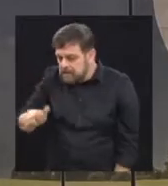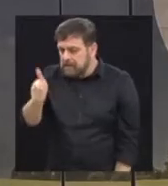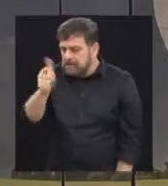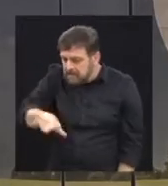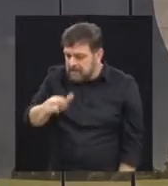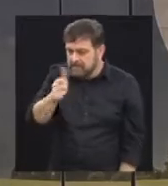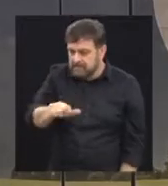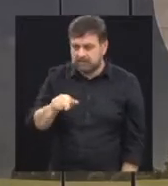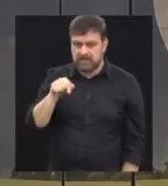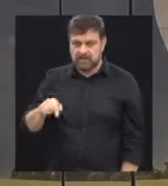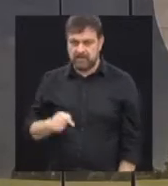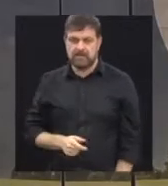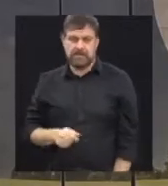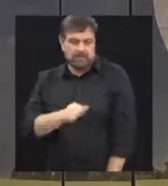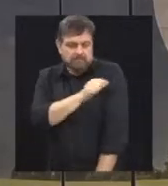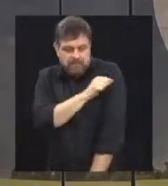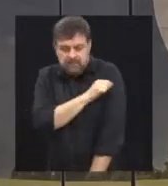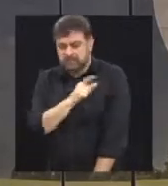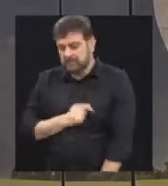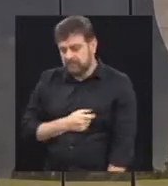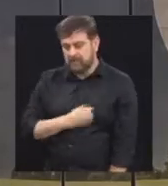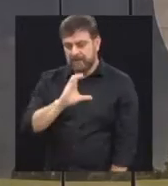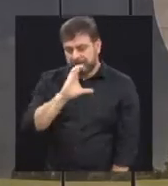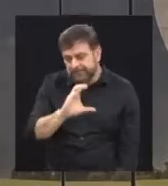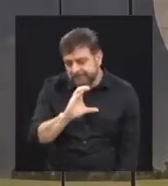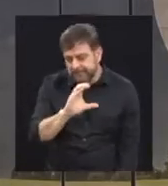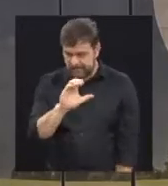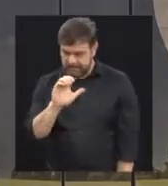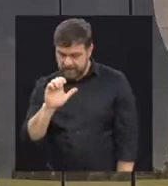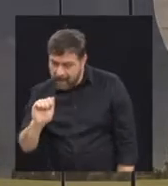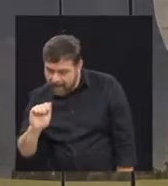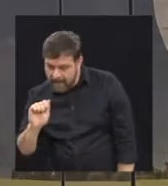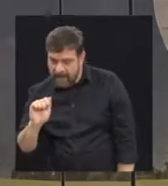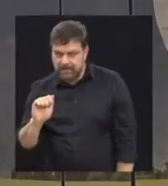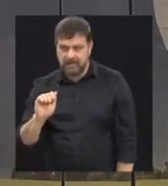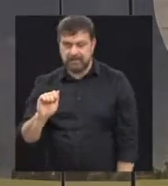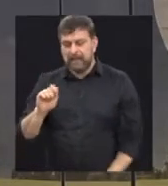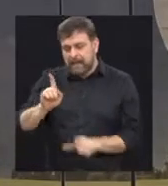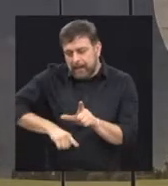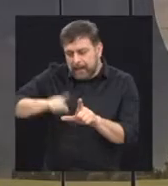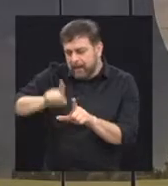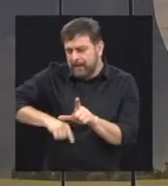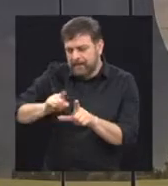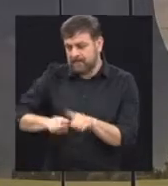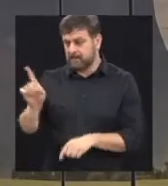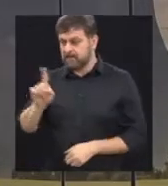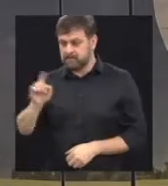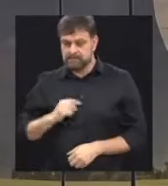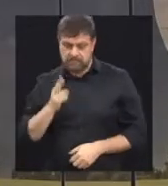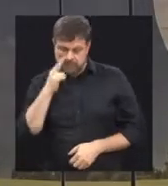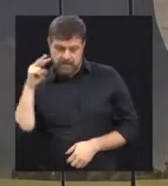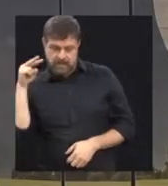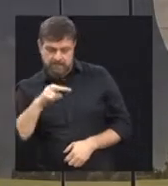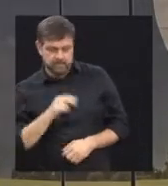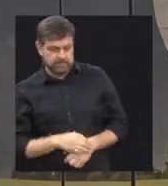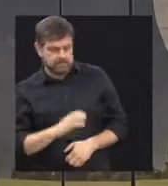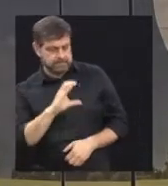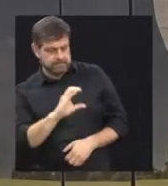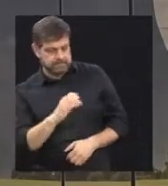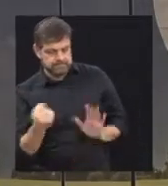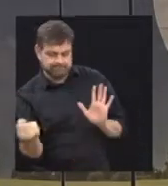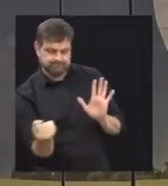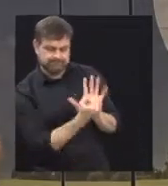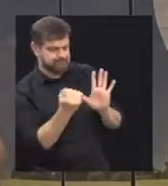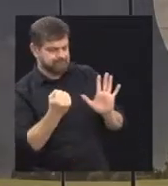repetitivo de alguma coisa. Então, lá não fica com o C mais A é o K, né? Não, ela vai identificar o C de